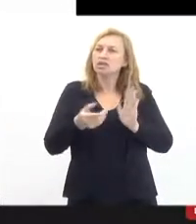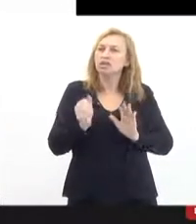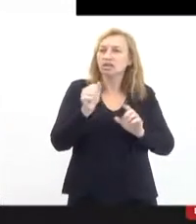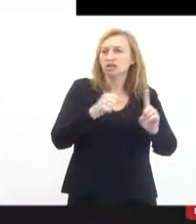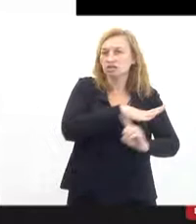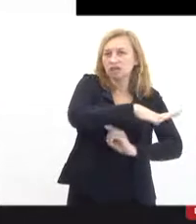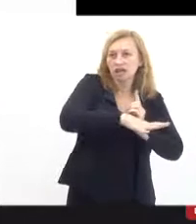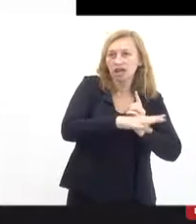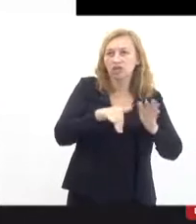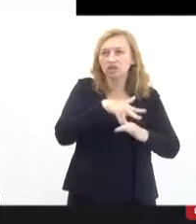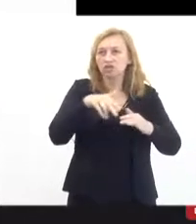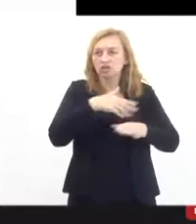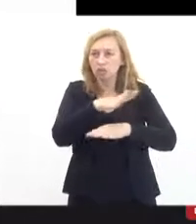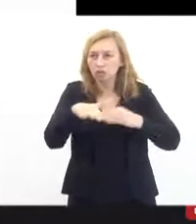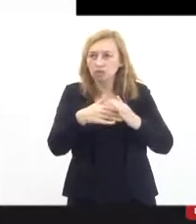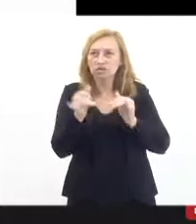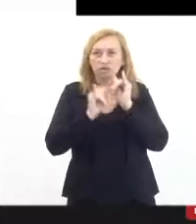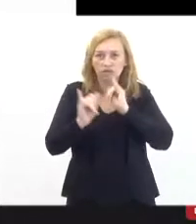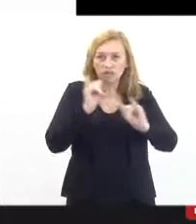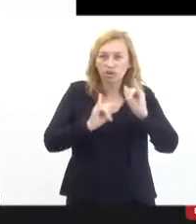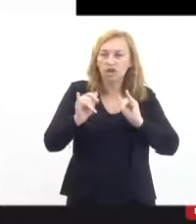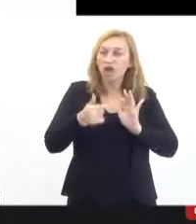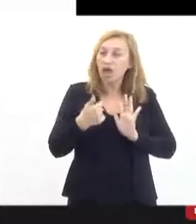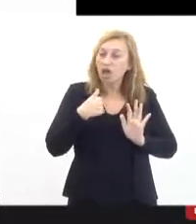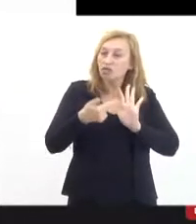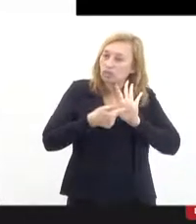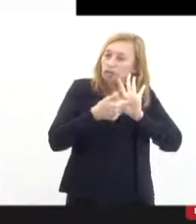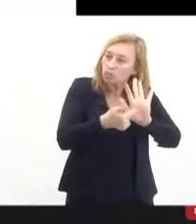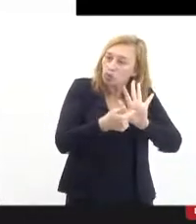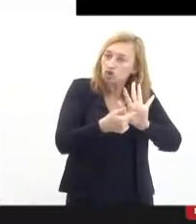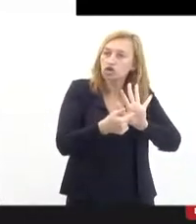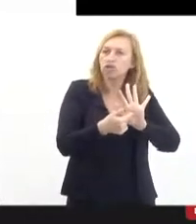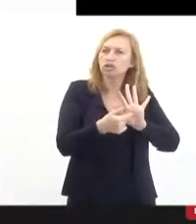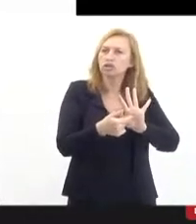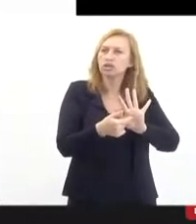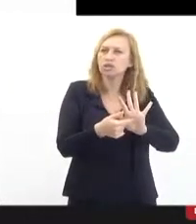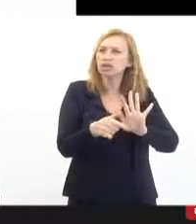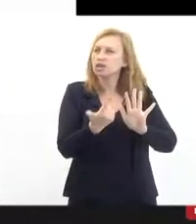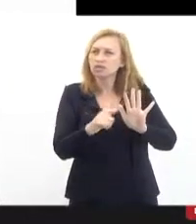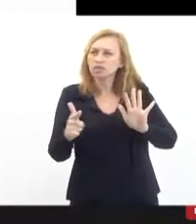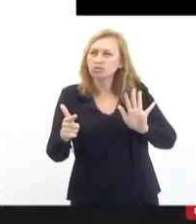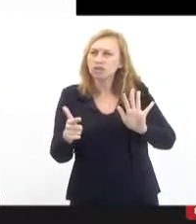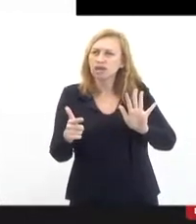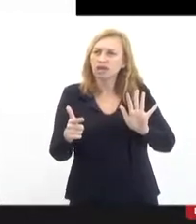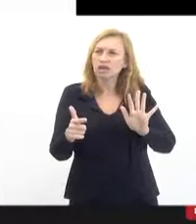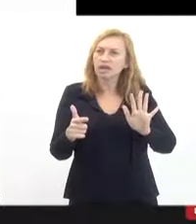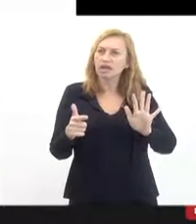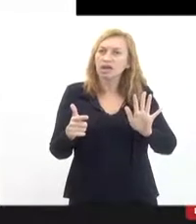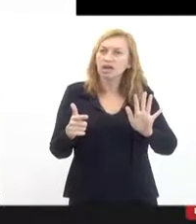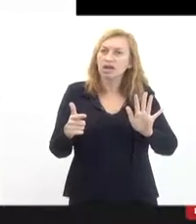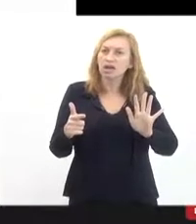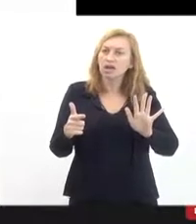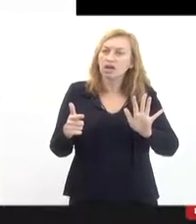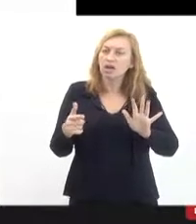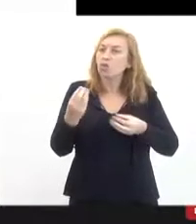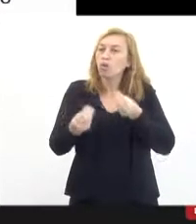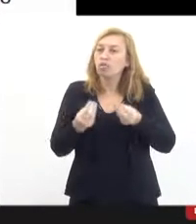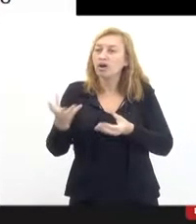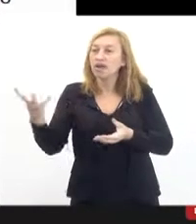demais usuários da informação, eu vou estar sinalizando que não tem-se a expectativa de receber esse